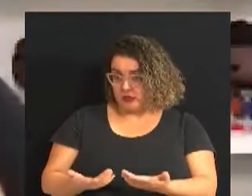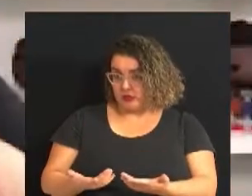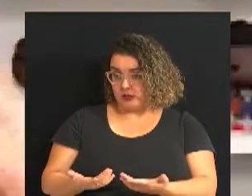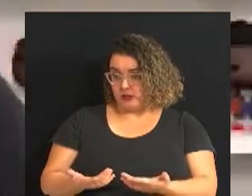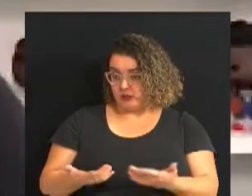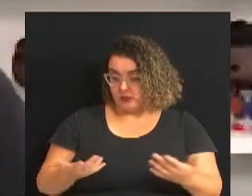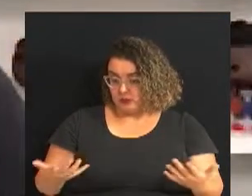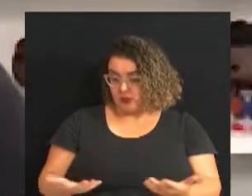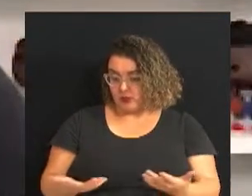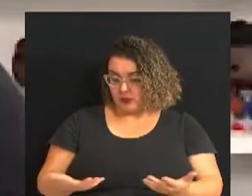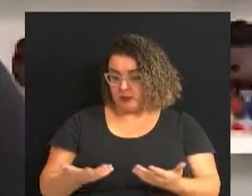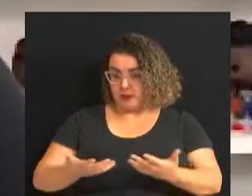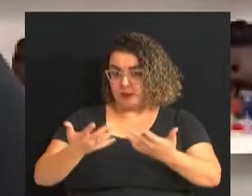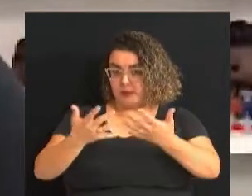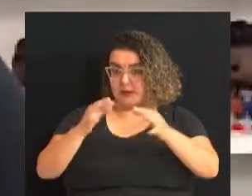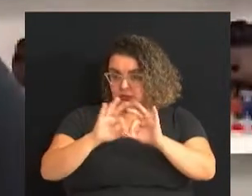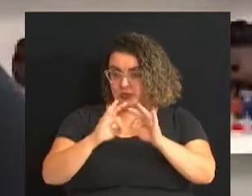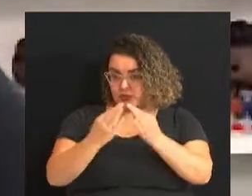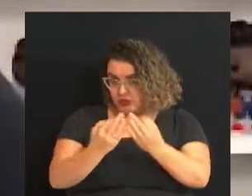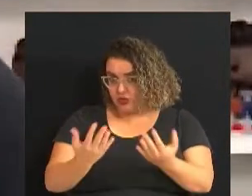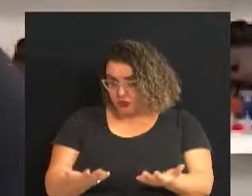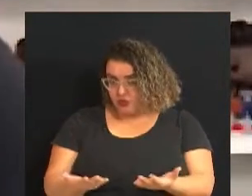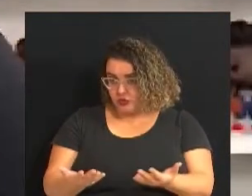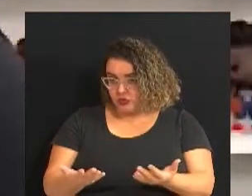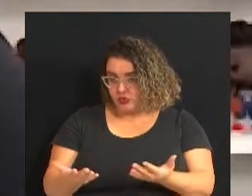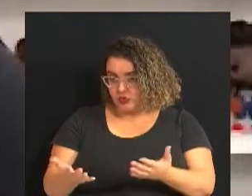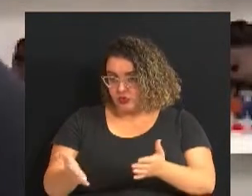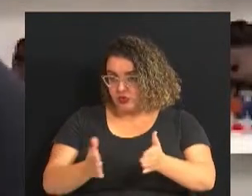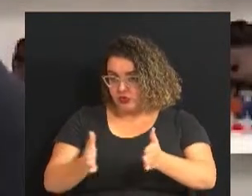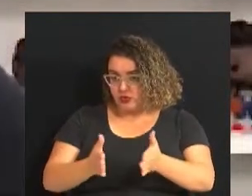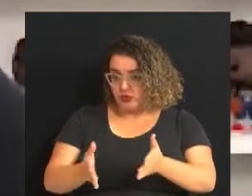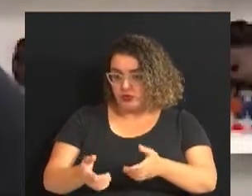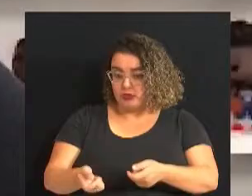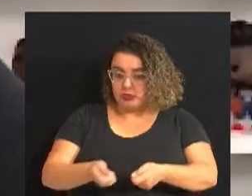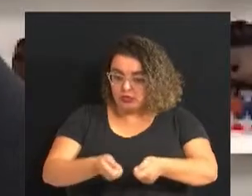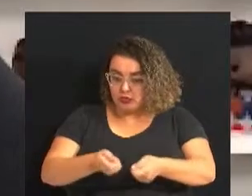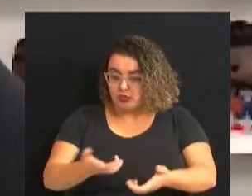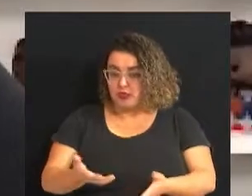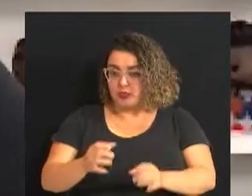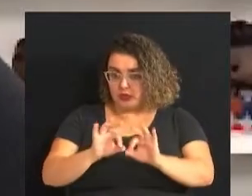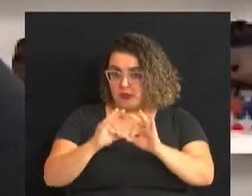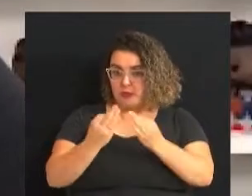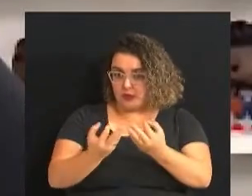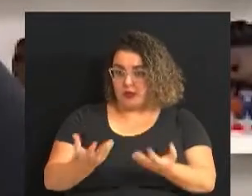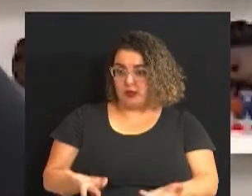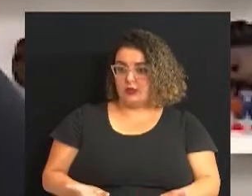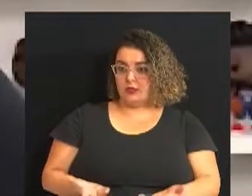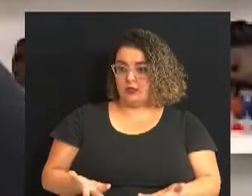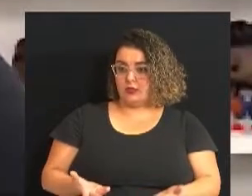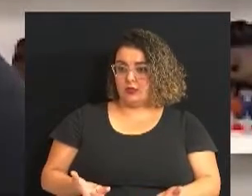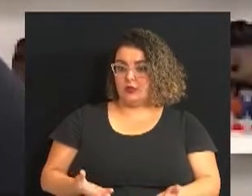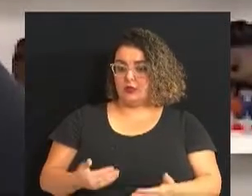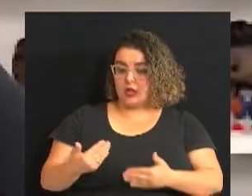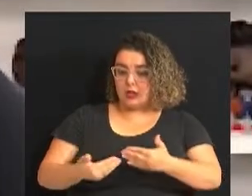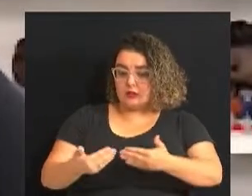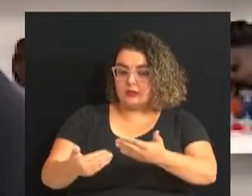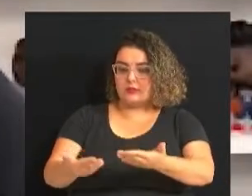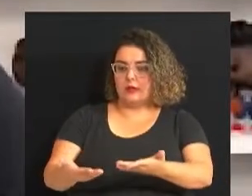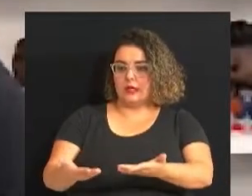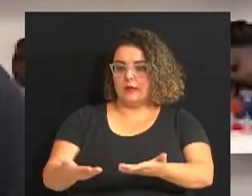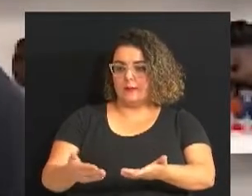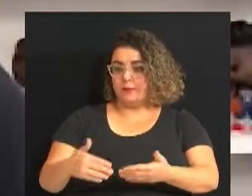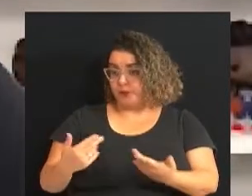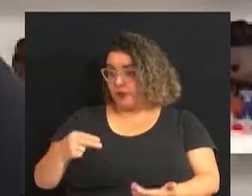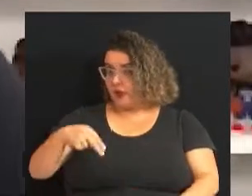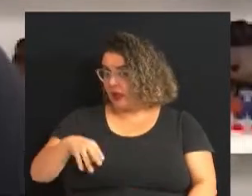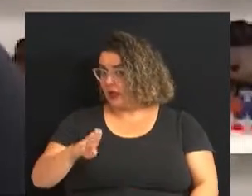levantar a família de certo modo, de comandar a família, Sim. eles adiantavam esses passos. E aí a NBA